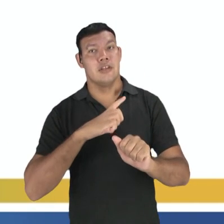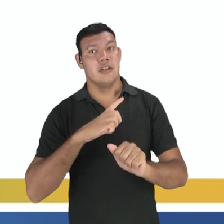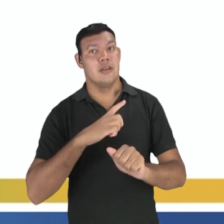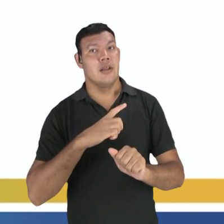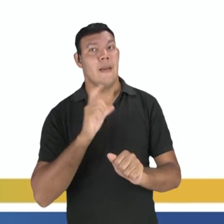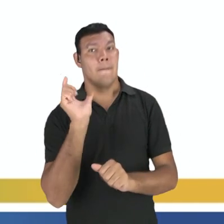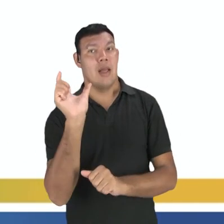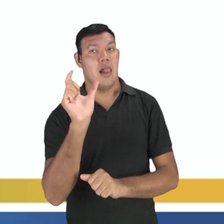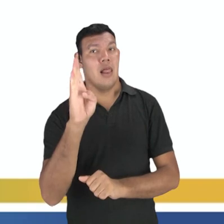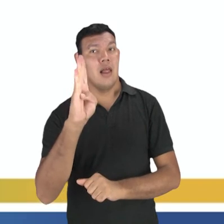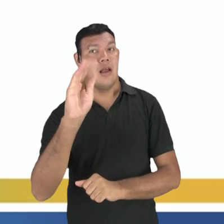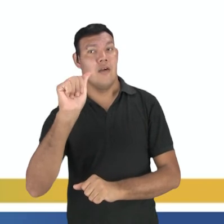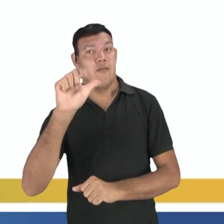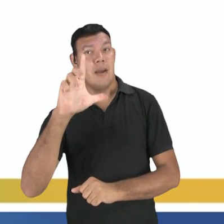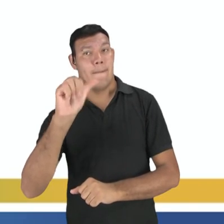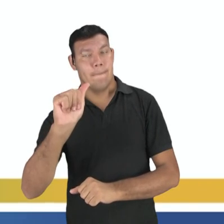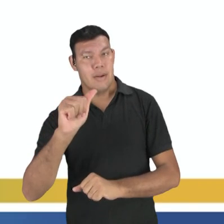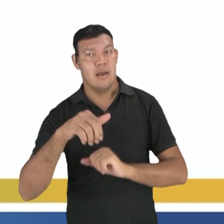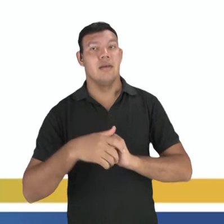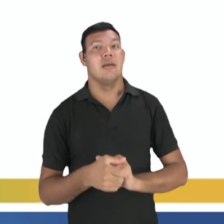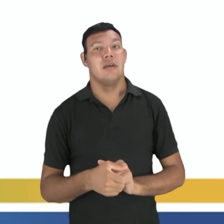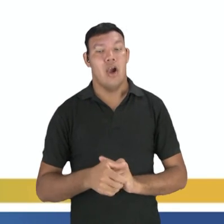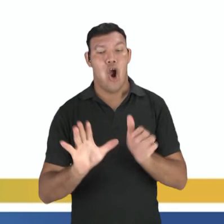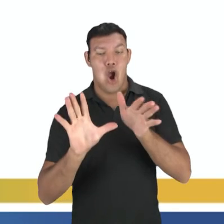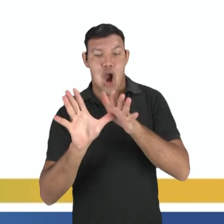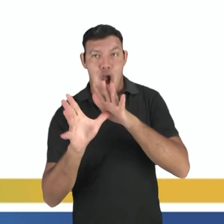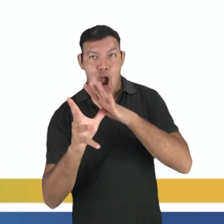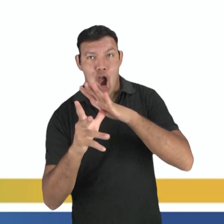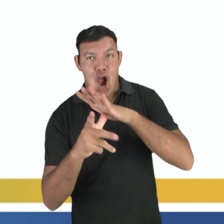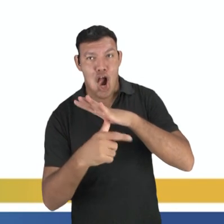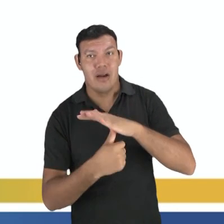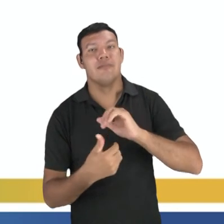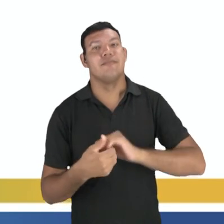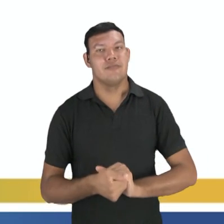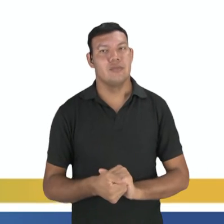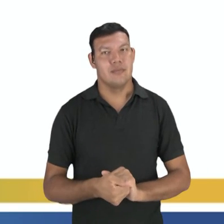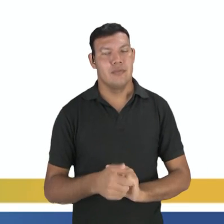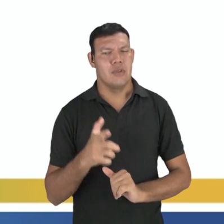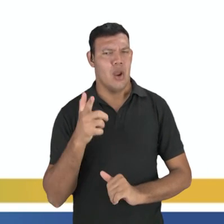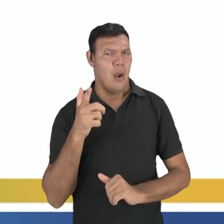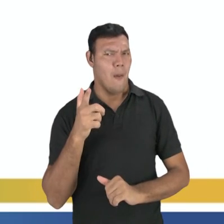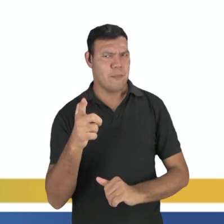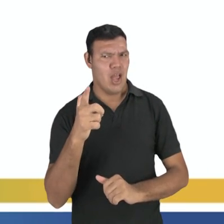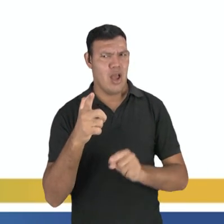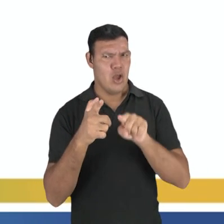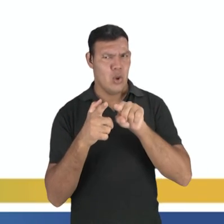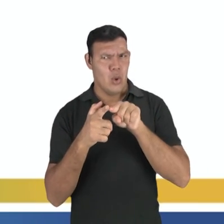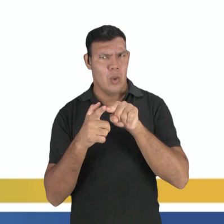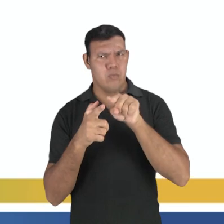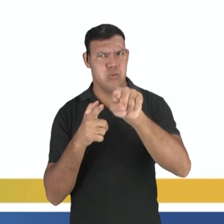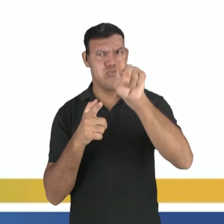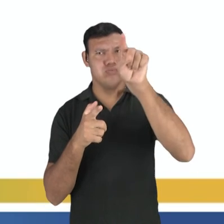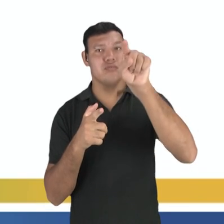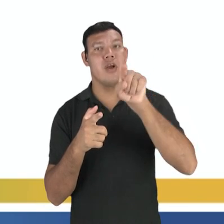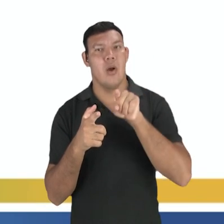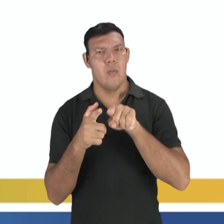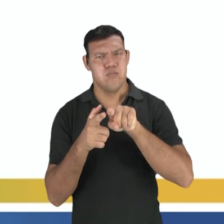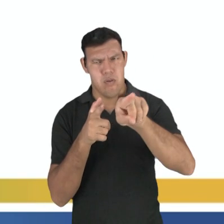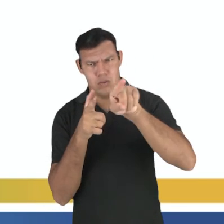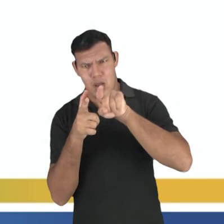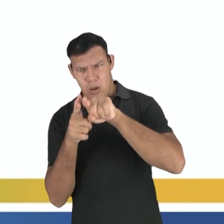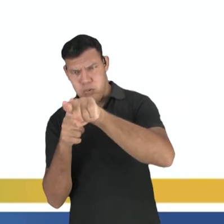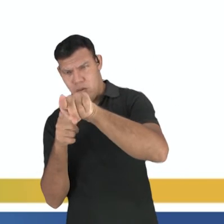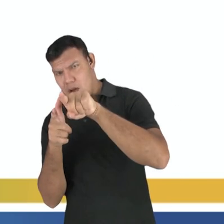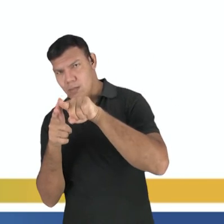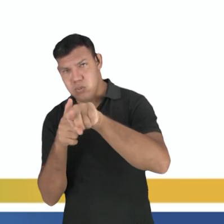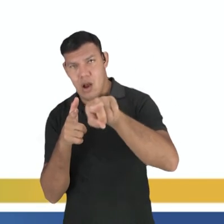bala aqui na frente. Primeiro nós temos o ladrão, a bala é complemento do ladrão e no segundo